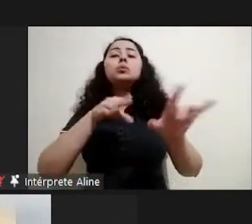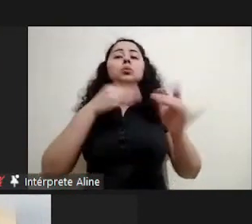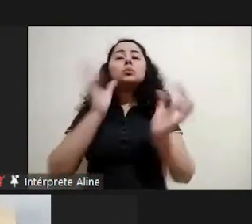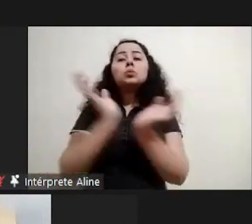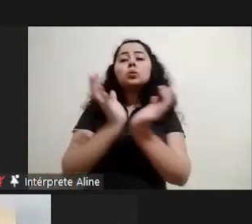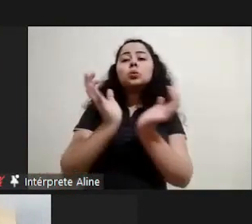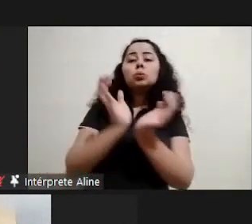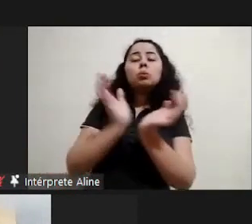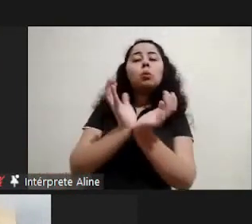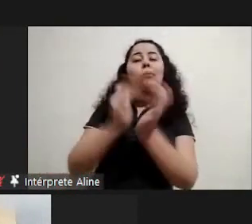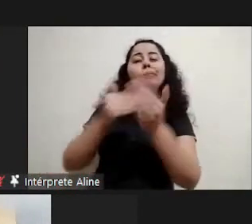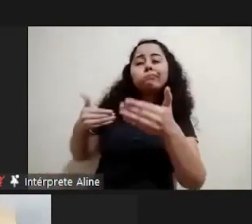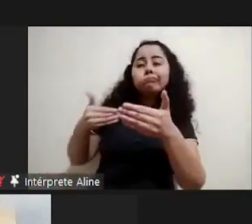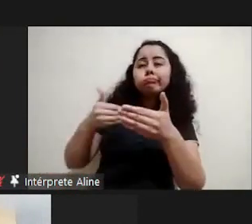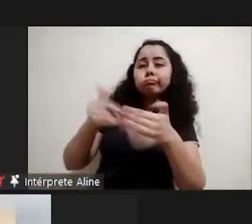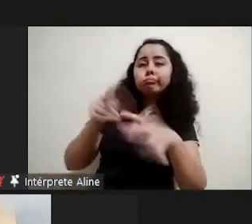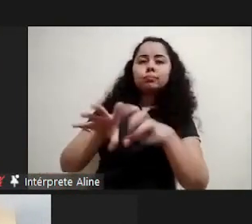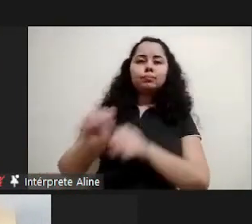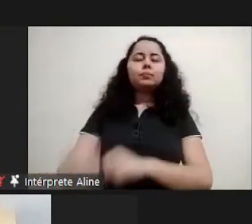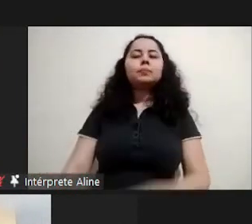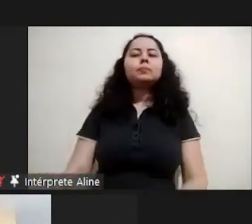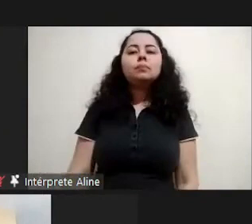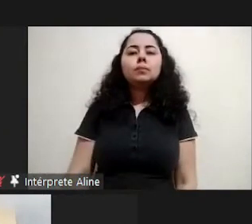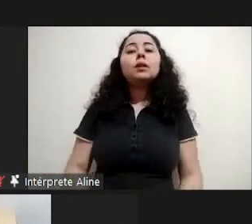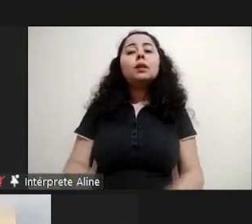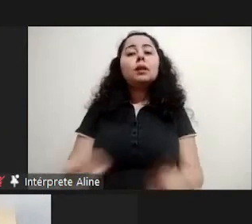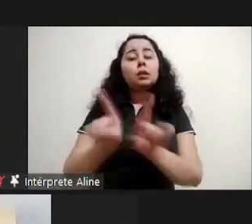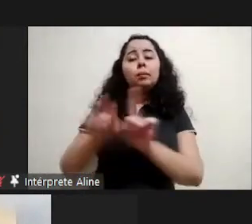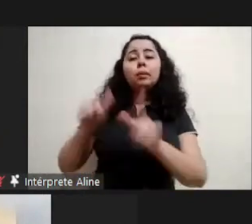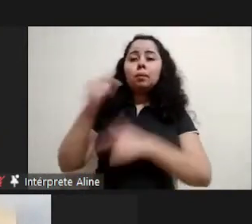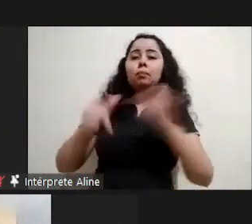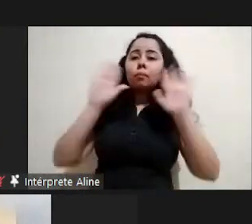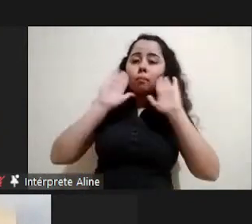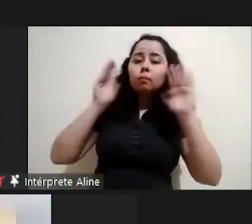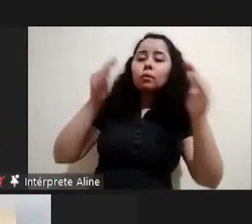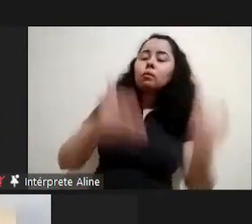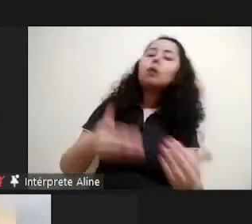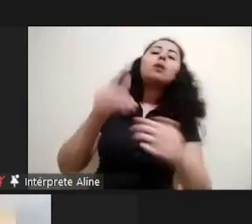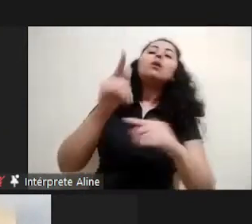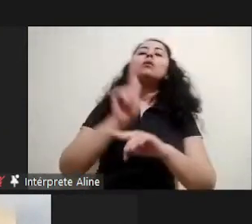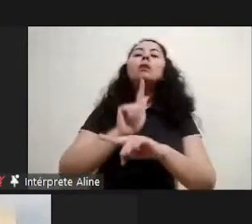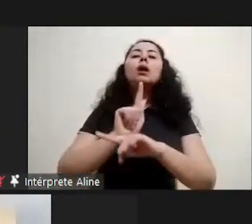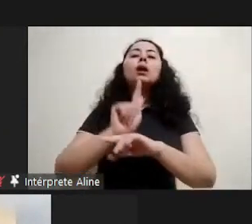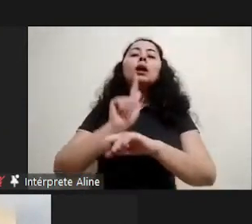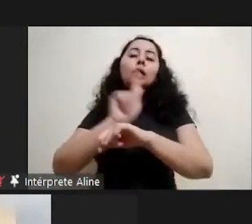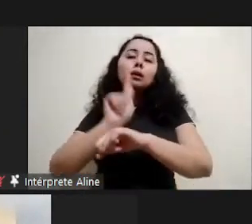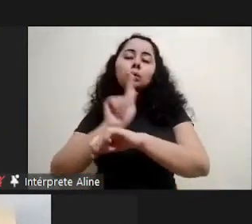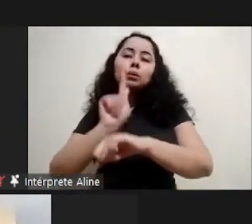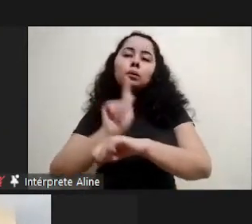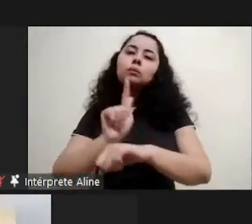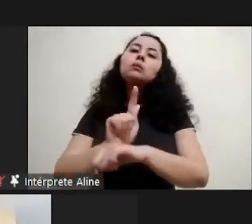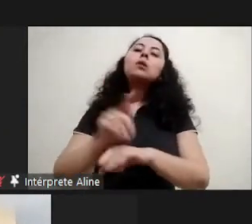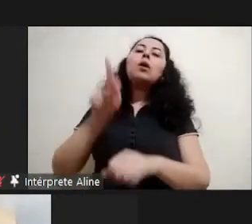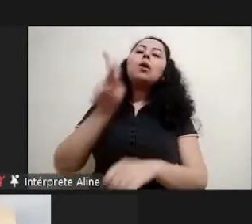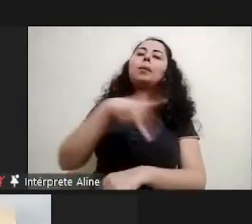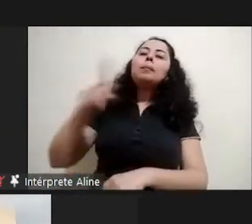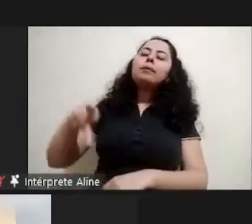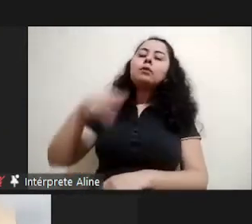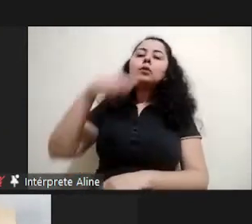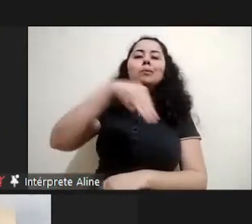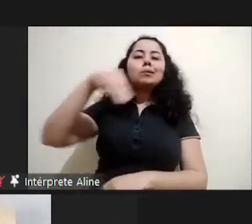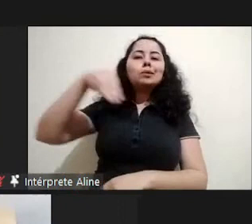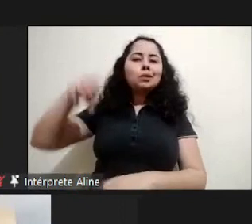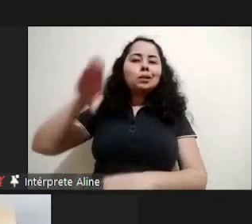Ainda dentro das atividades voltadas à graduação, foi orientador do Programa de Monitoria da UFJF, Treinamento Profissional,